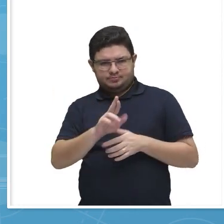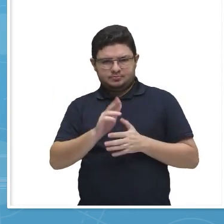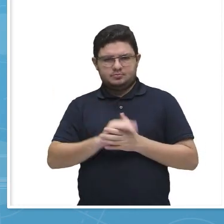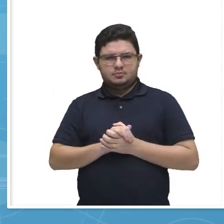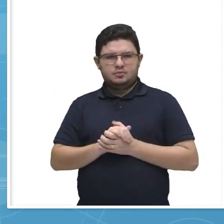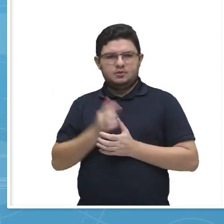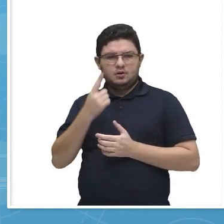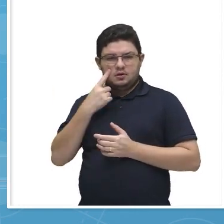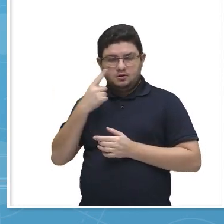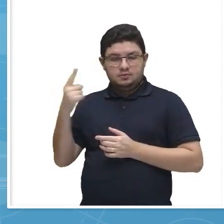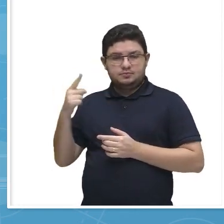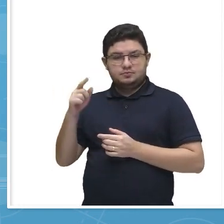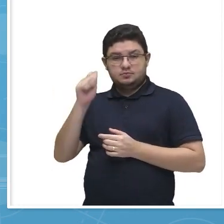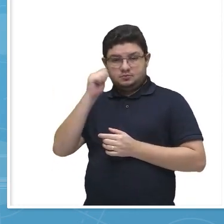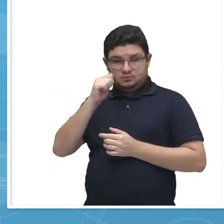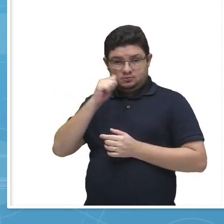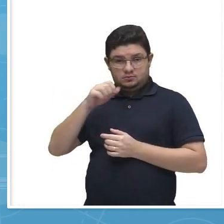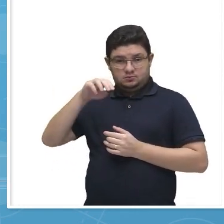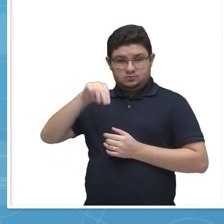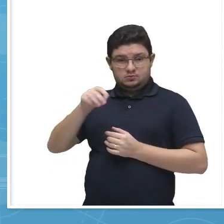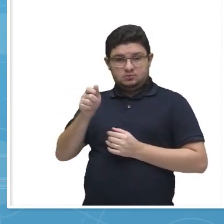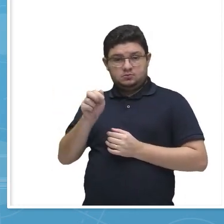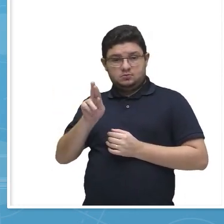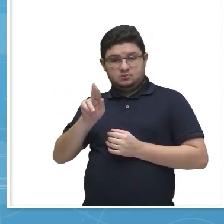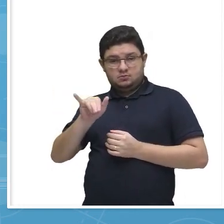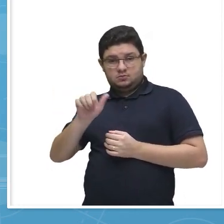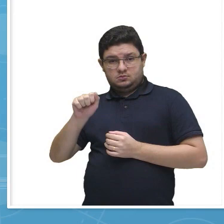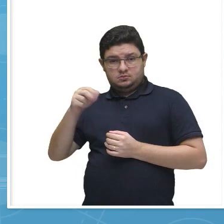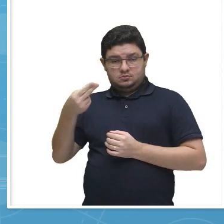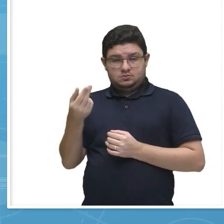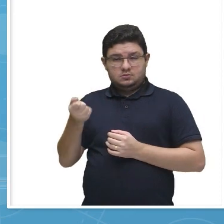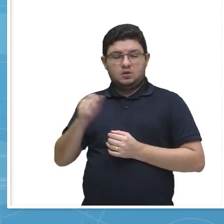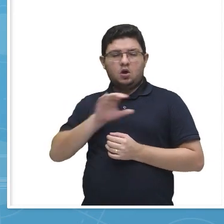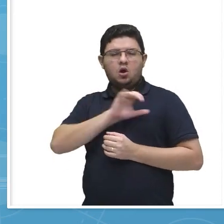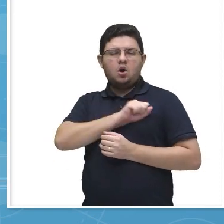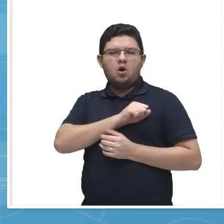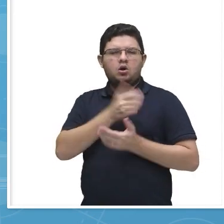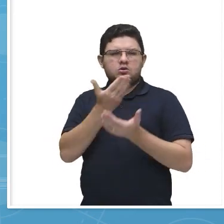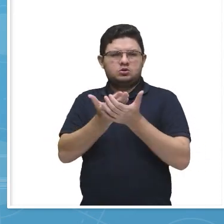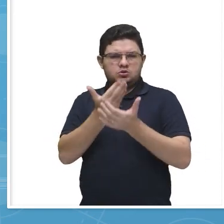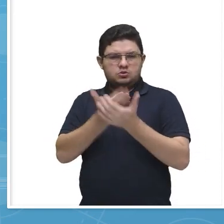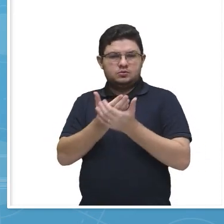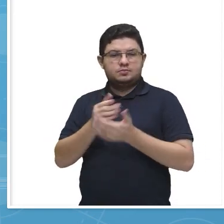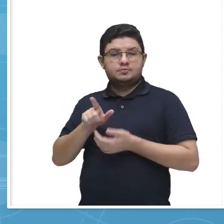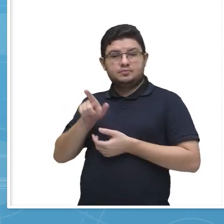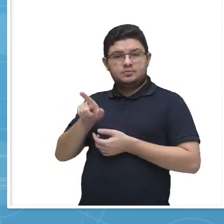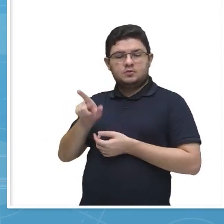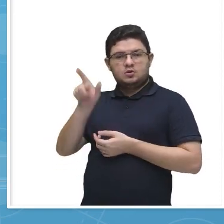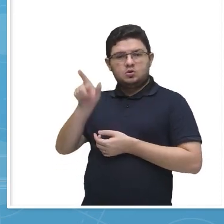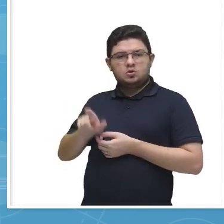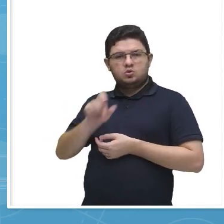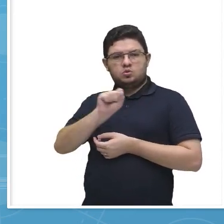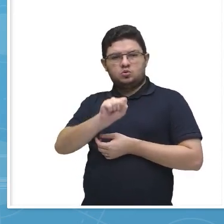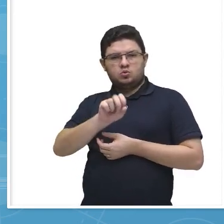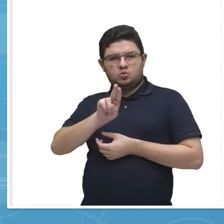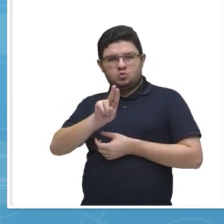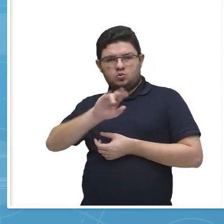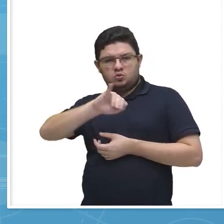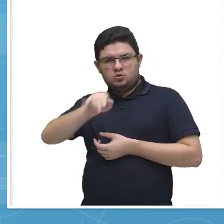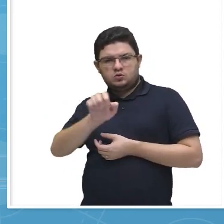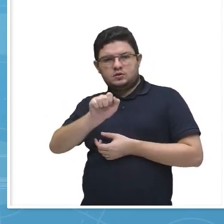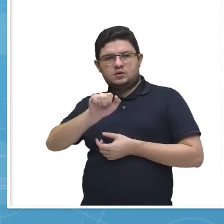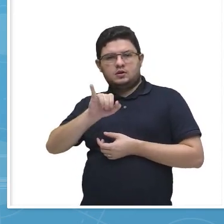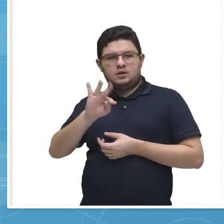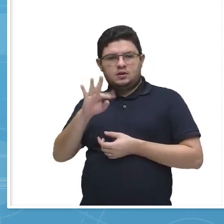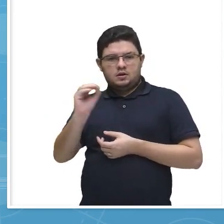aqui. Mariana gosta de estudar. Sujeito a Mariana, certo? É o sujeito da minha